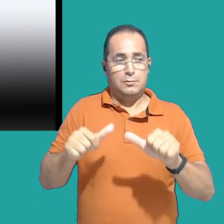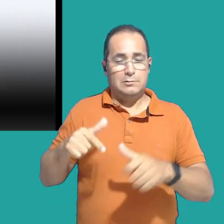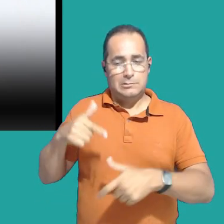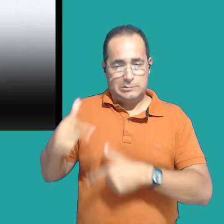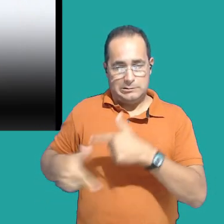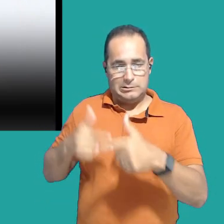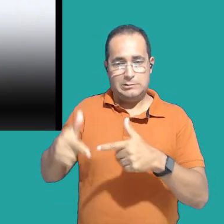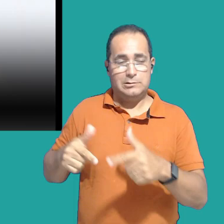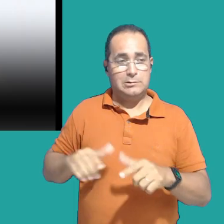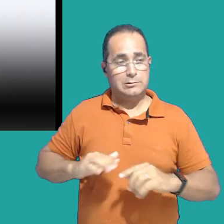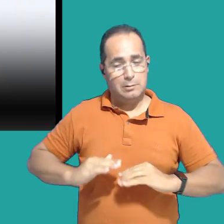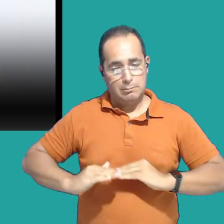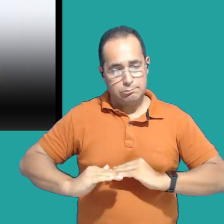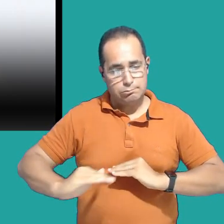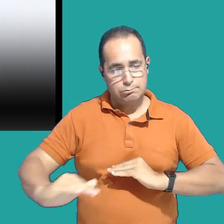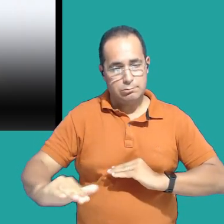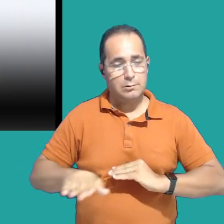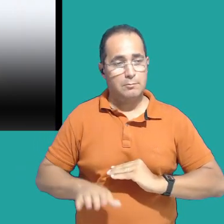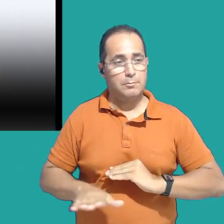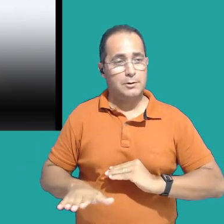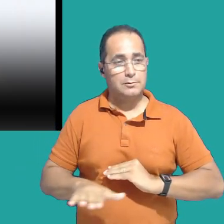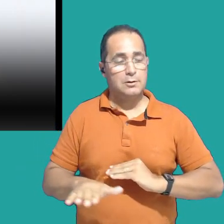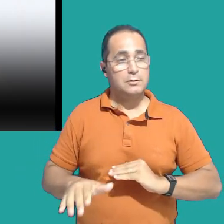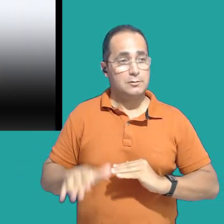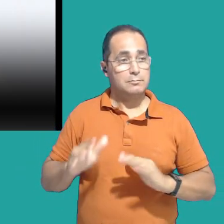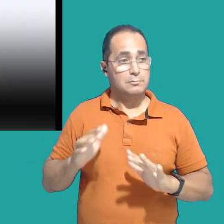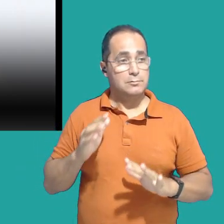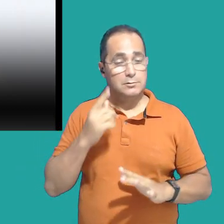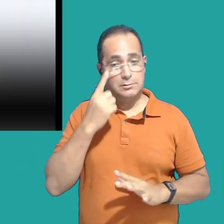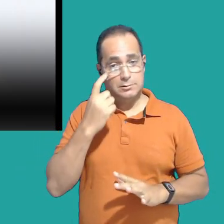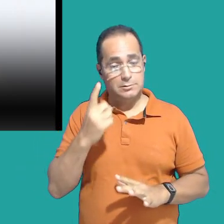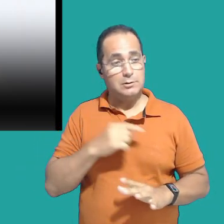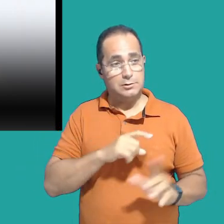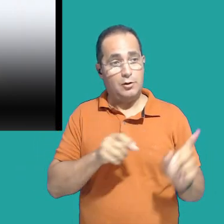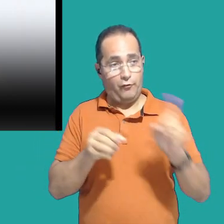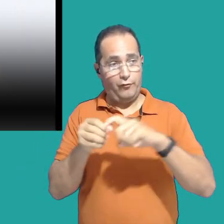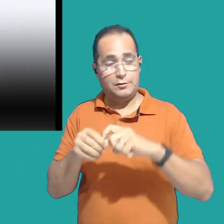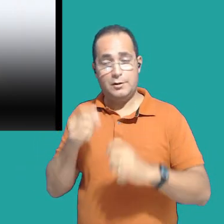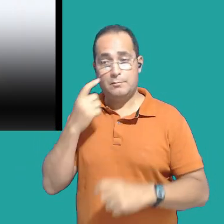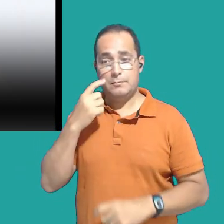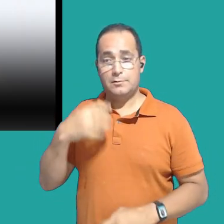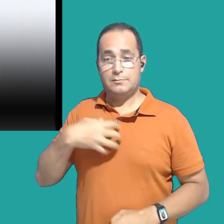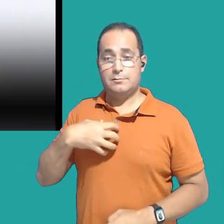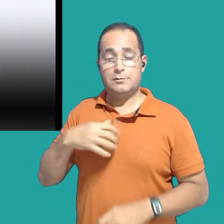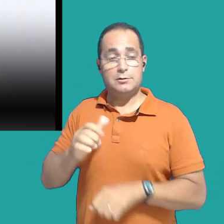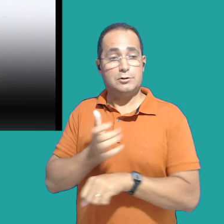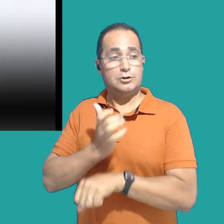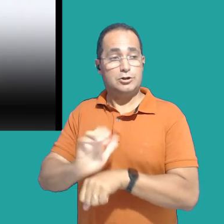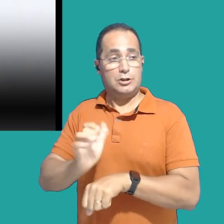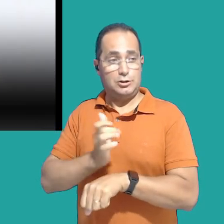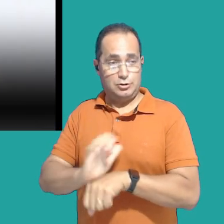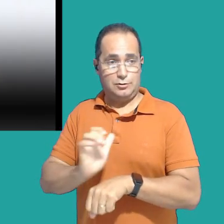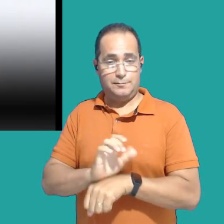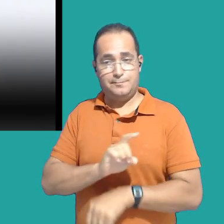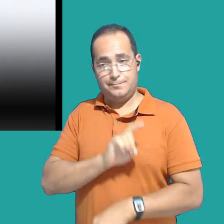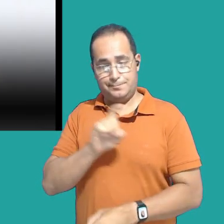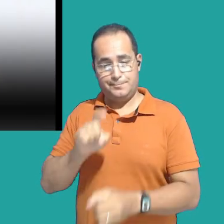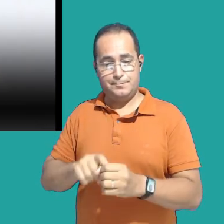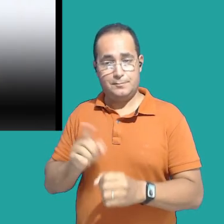pessoal trabalhou um piso tátil e tal. É interessante, até voltei lá um outro dia para